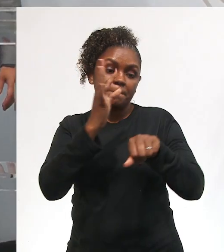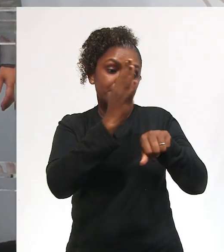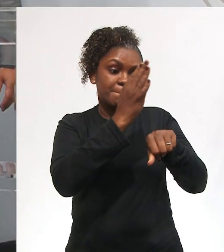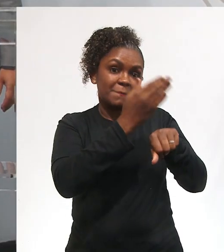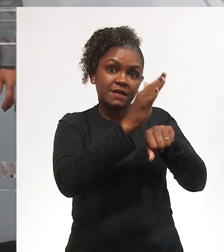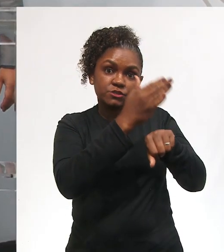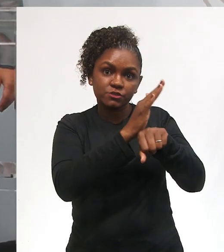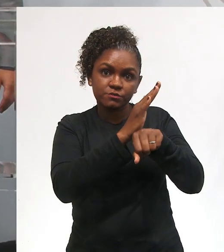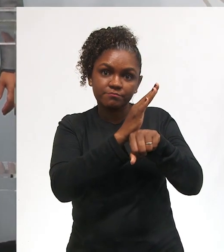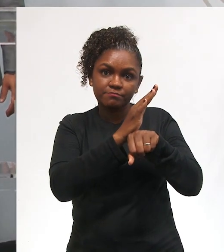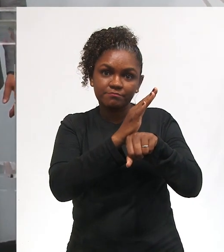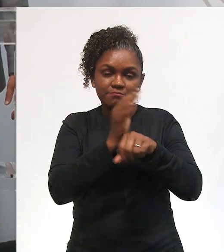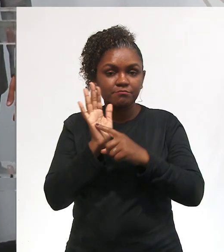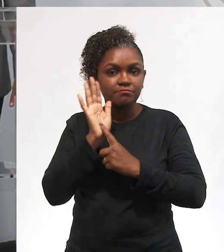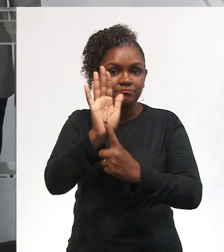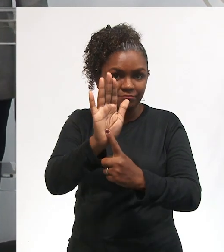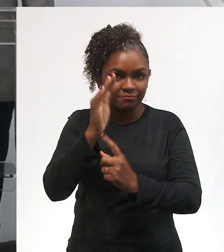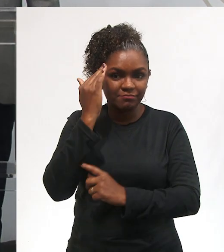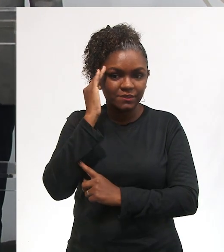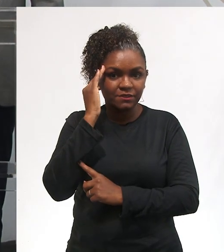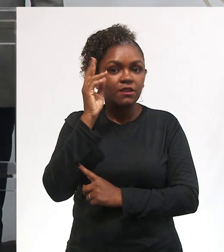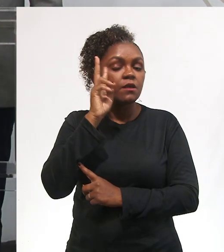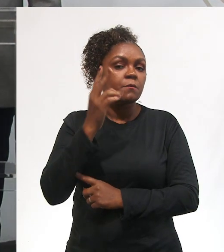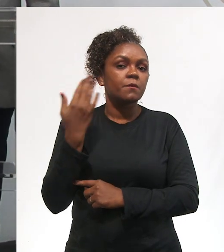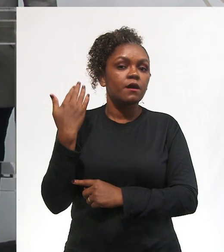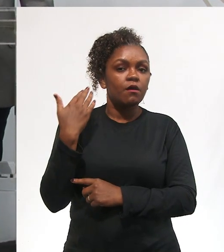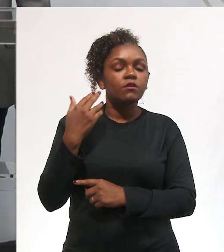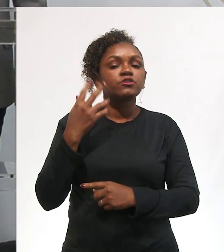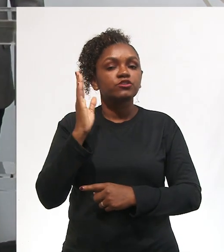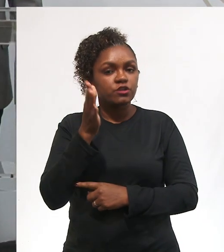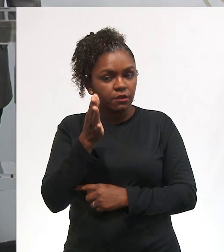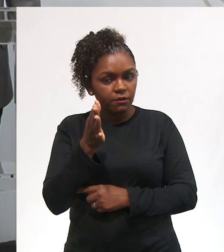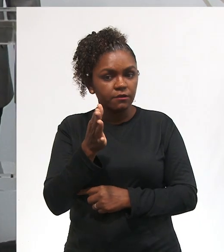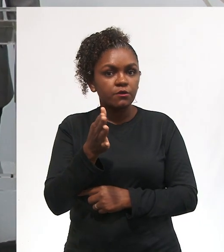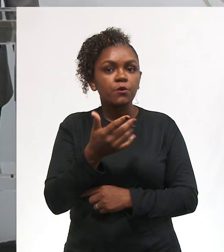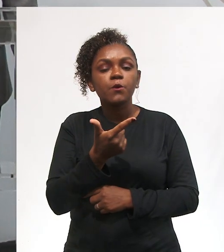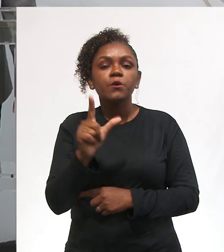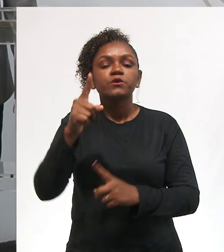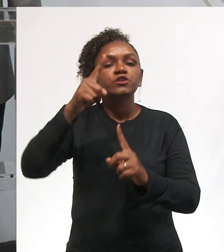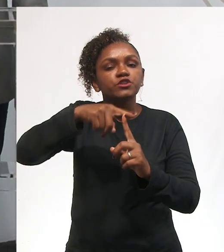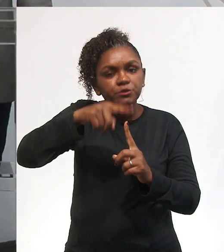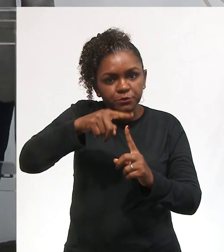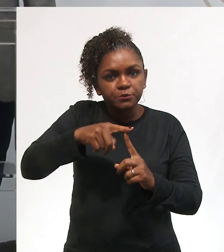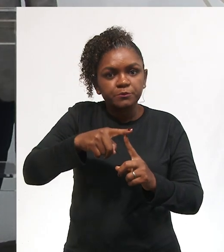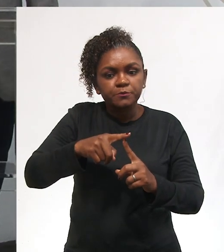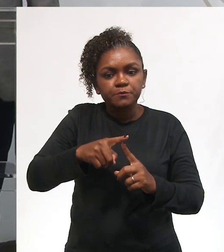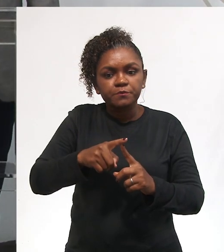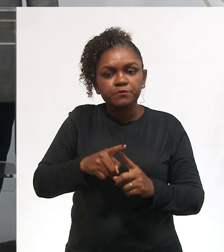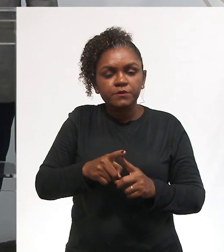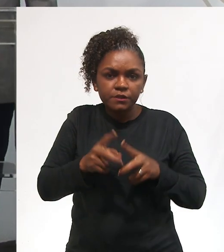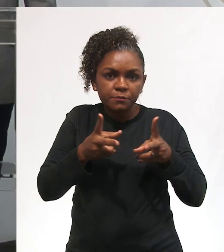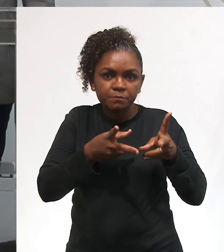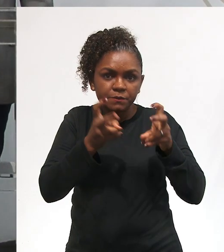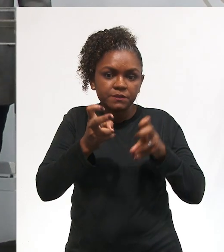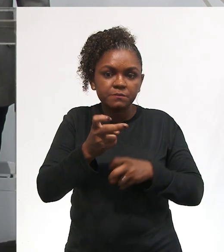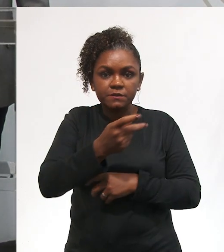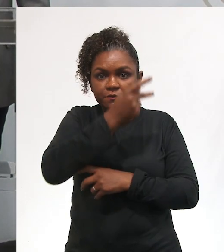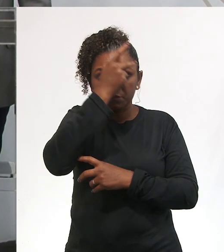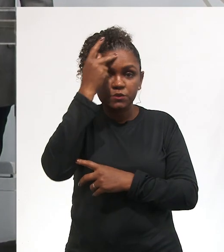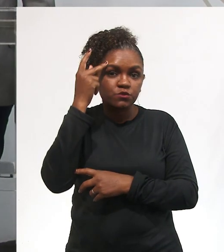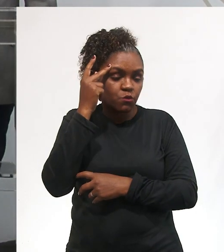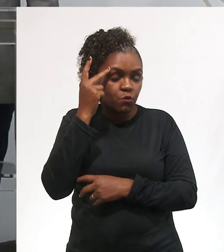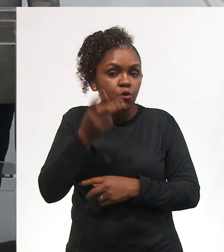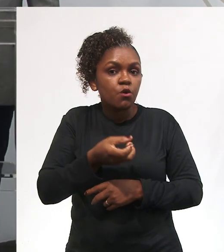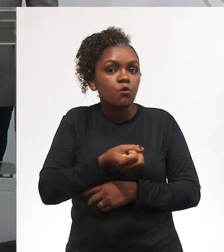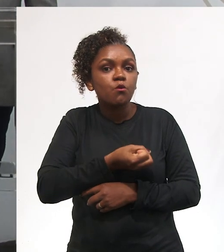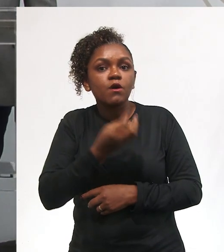em outro momento eu fiz essas aulas para vocês, né? De um outro formato. Eu olhei quantas pessoas